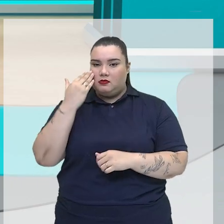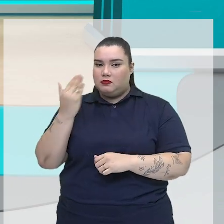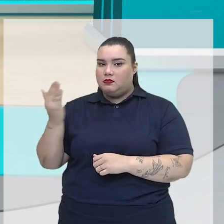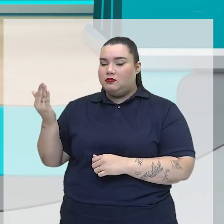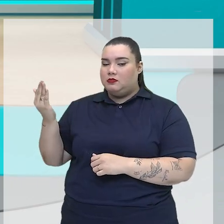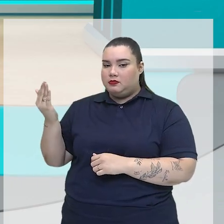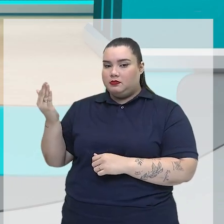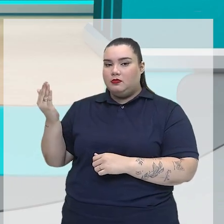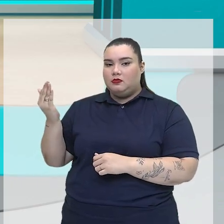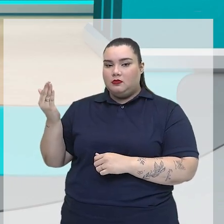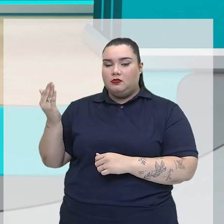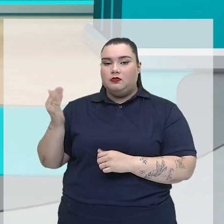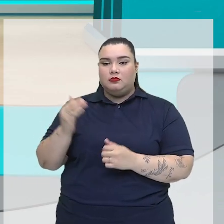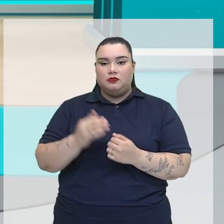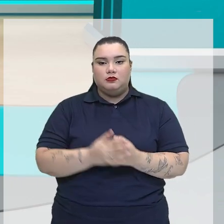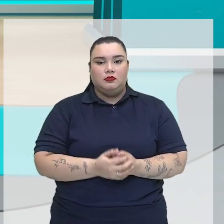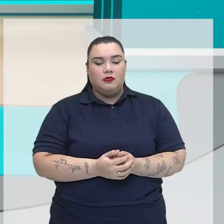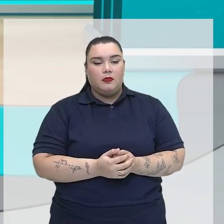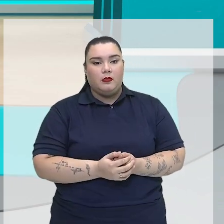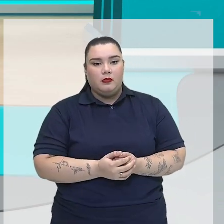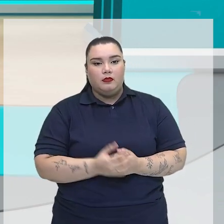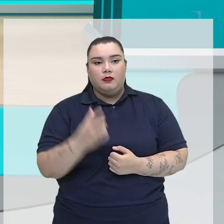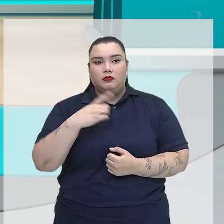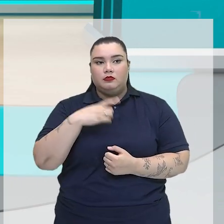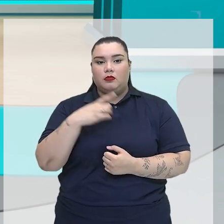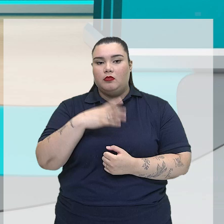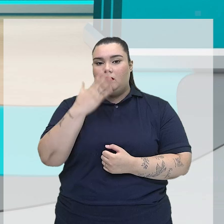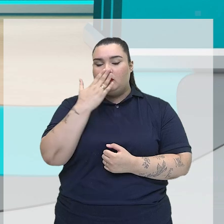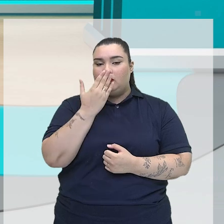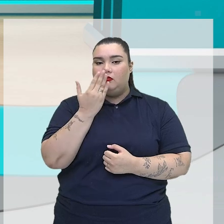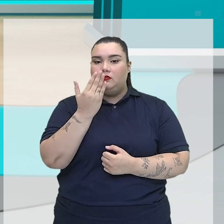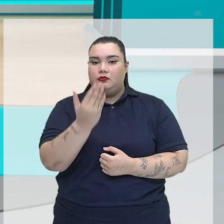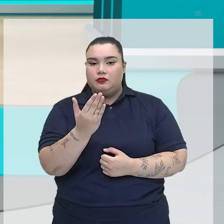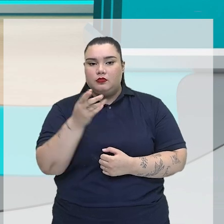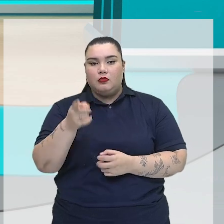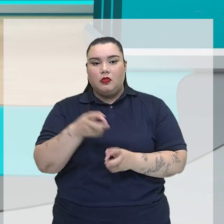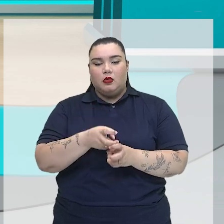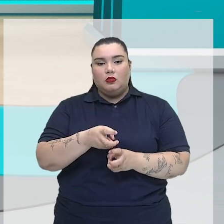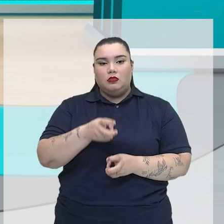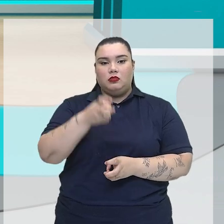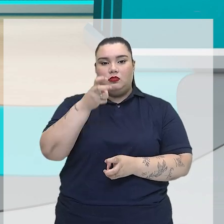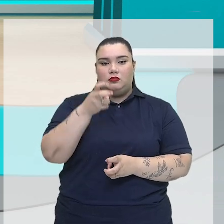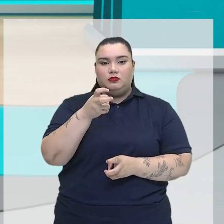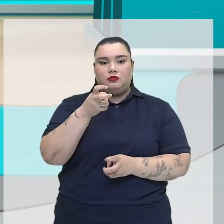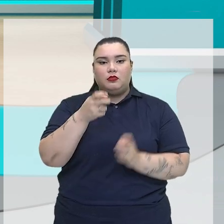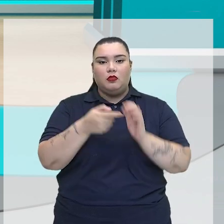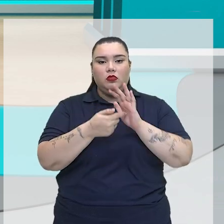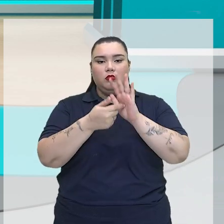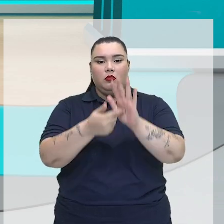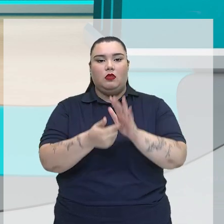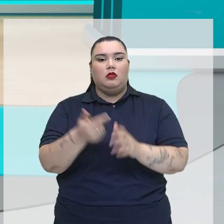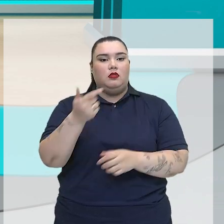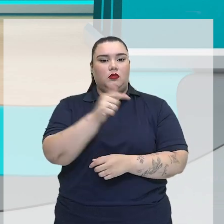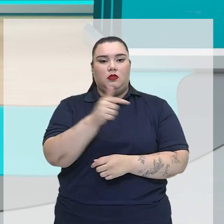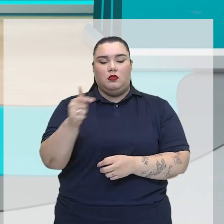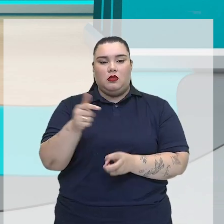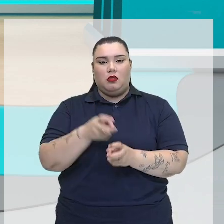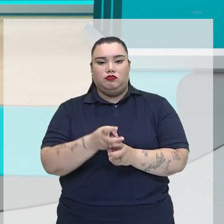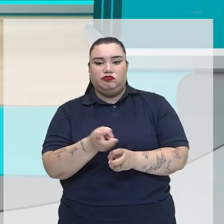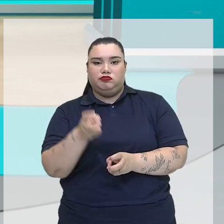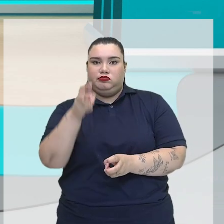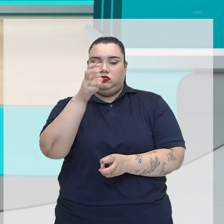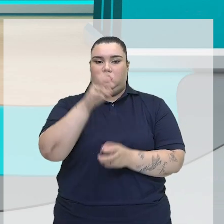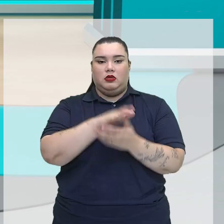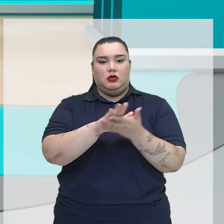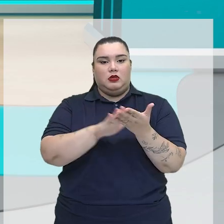ela é vista de maneira frontal, vocês vão ver que a nossa coluna, ela já não apresenta curvatura nenhuma. Prestem